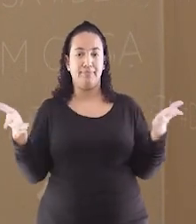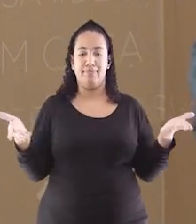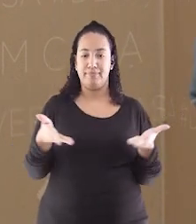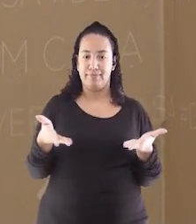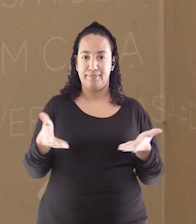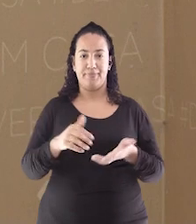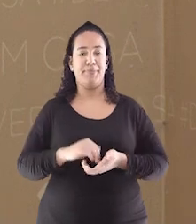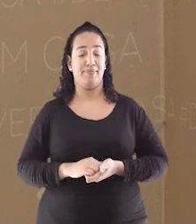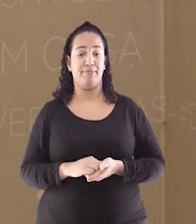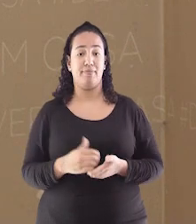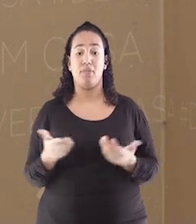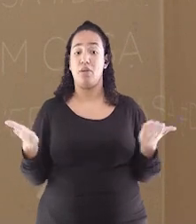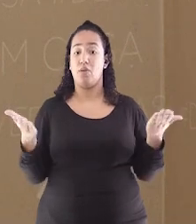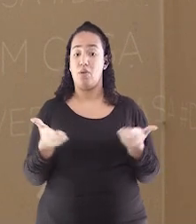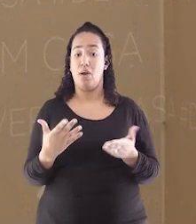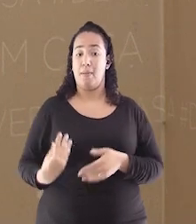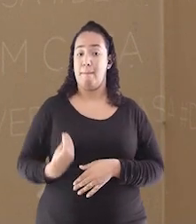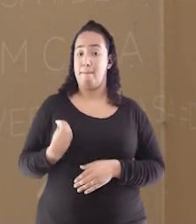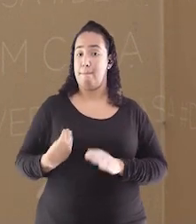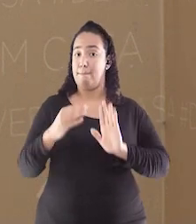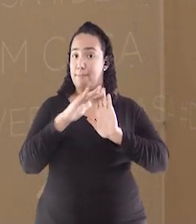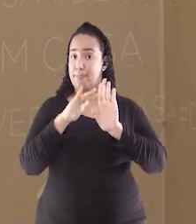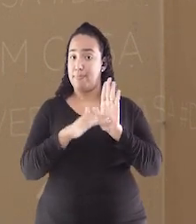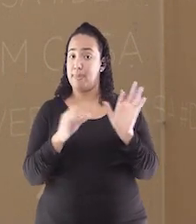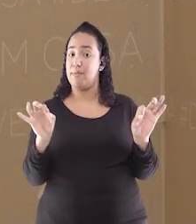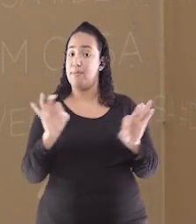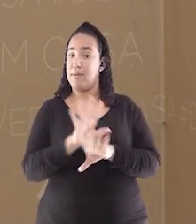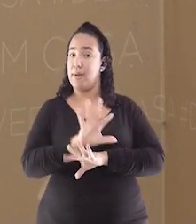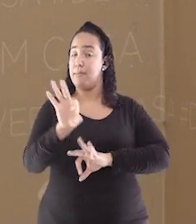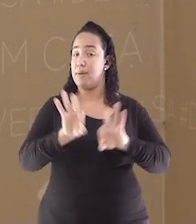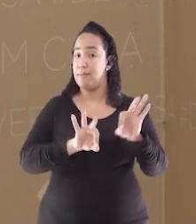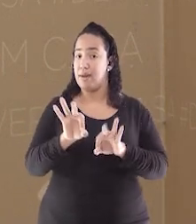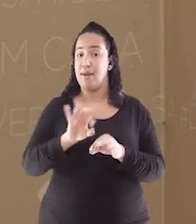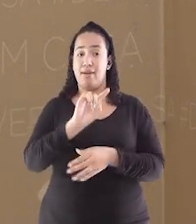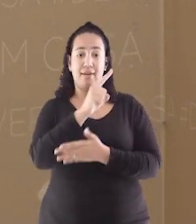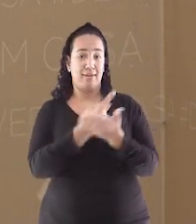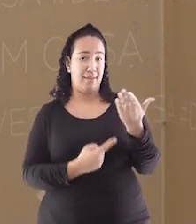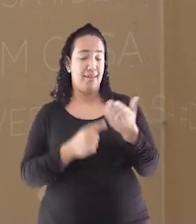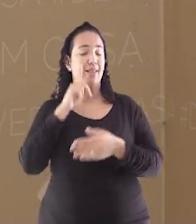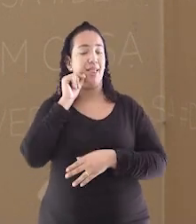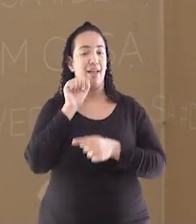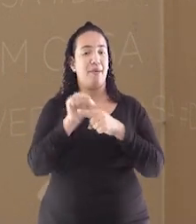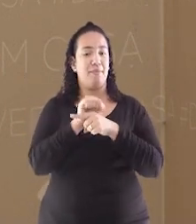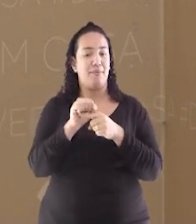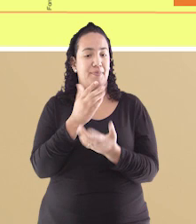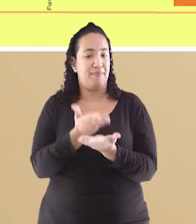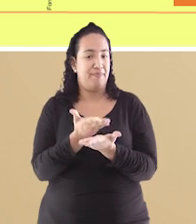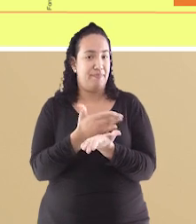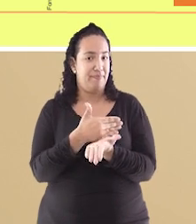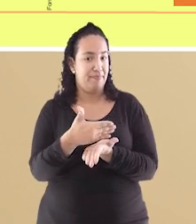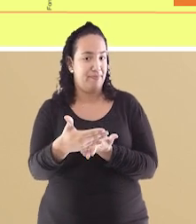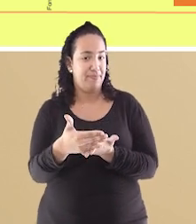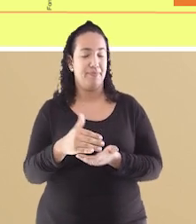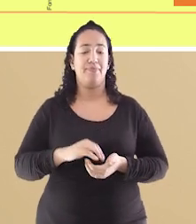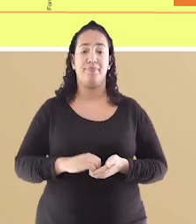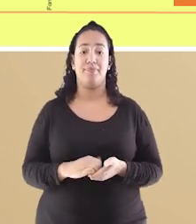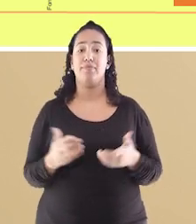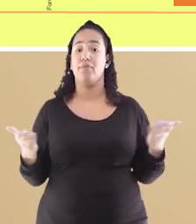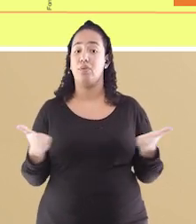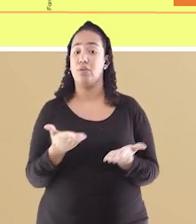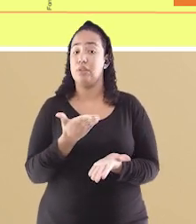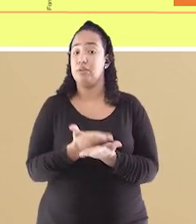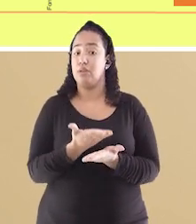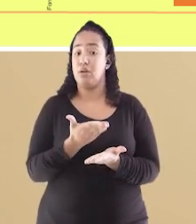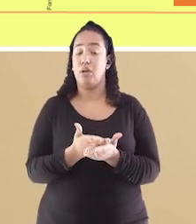tela. Agora que você já marcou sua presença, pega caderno, lápis e borracha, que a nossa aula já vai começar. A nossa aula de hoje